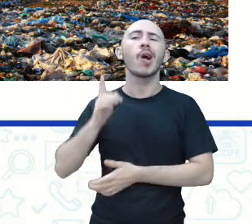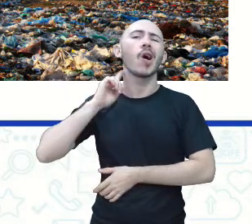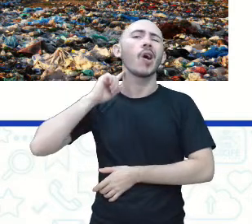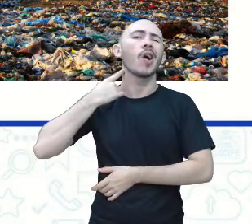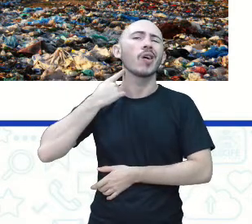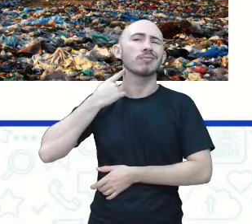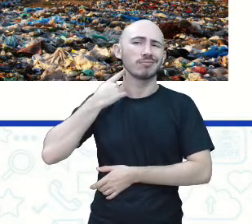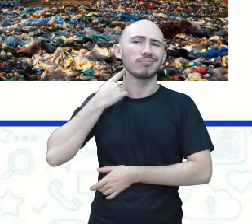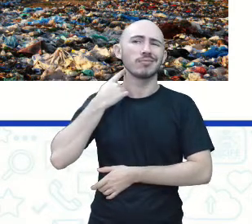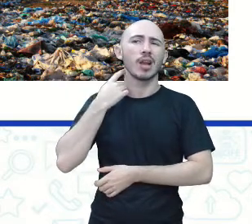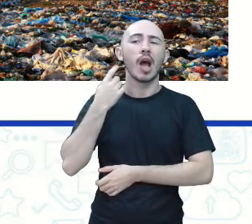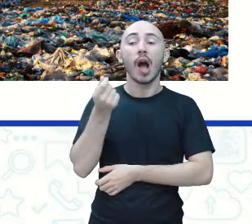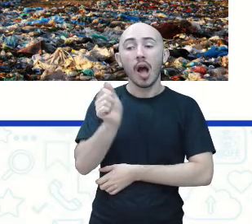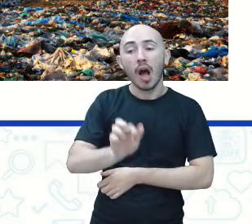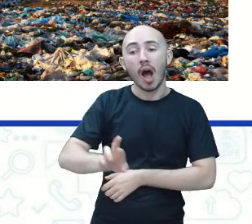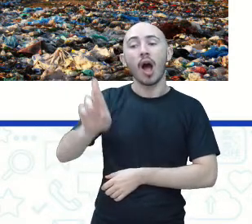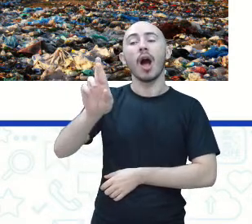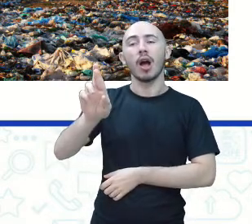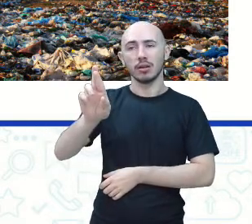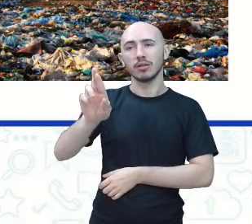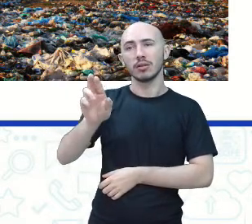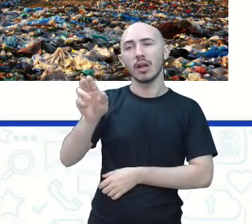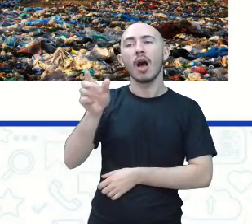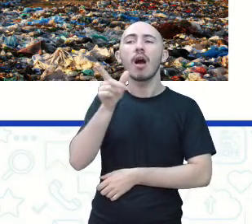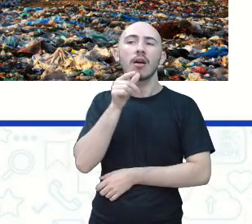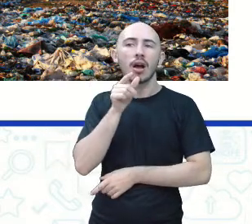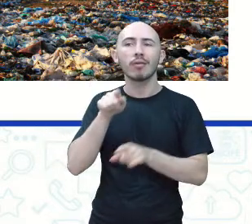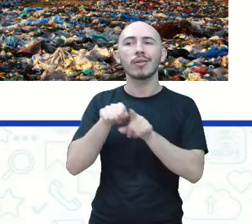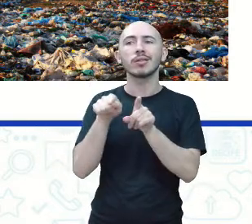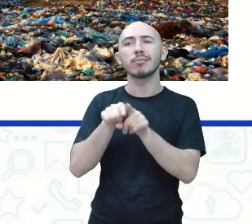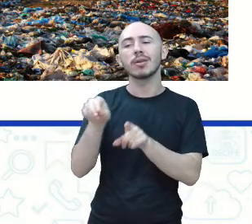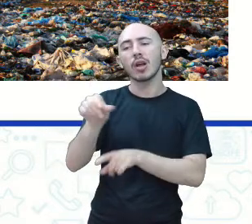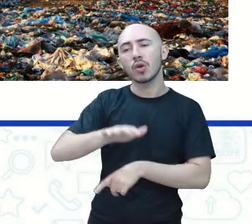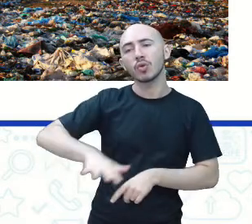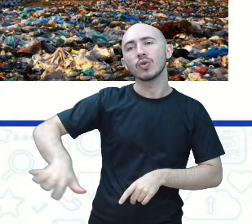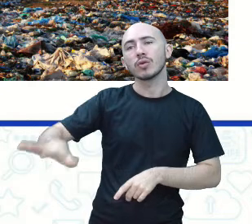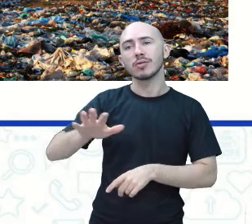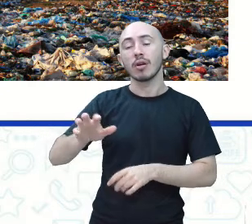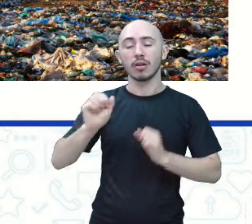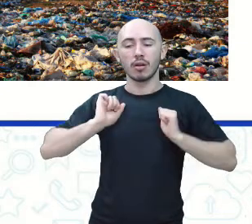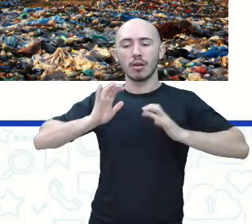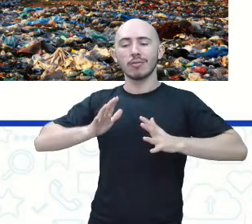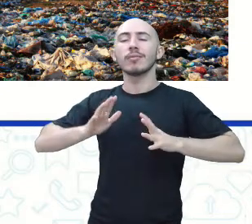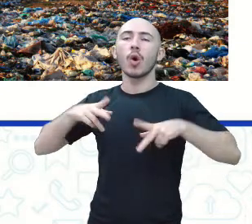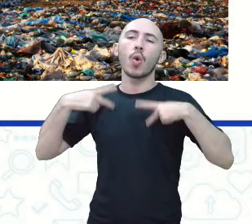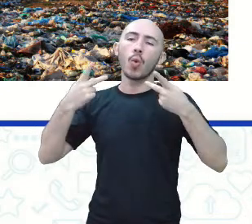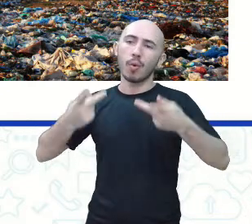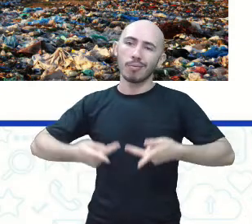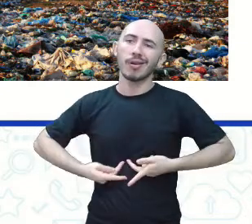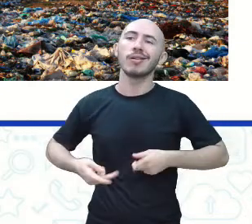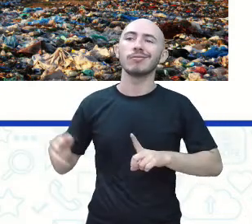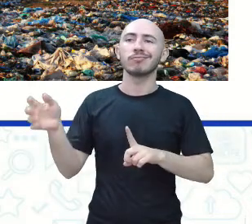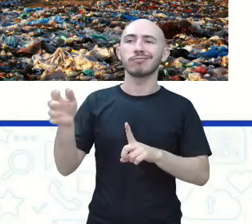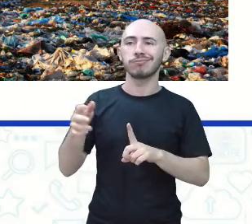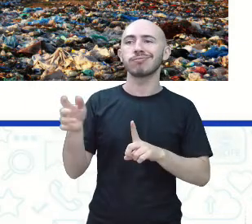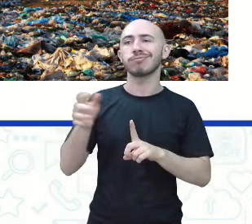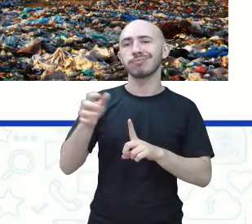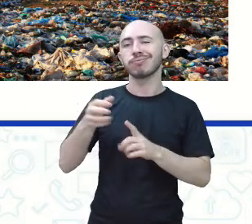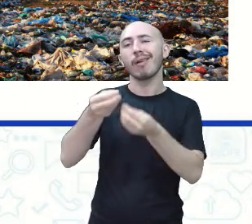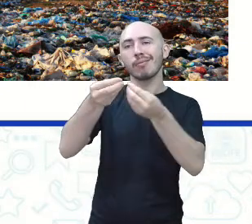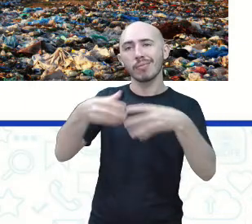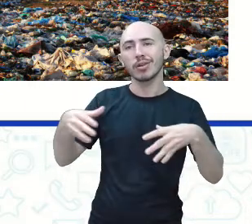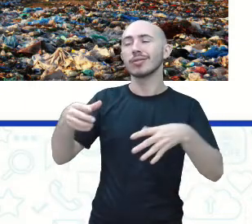trazendo aqui imagens antrópicas, ações antrópicas, a ação do homem, a questão das indústrias,